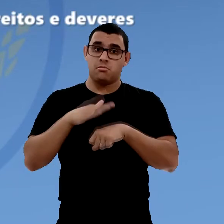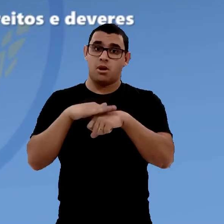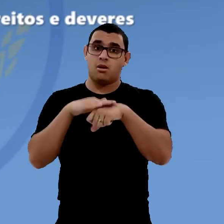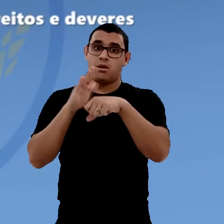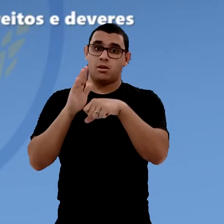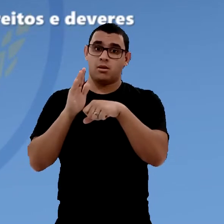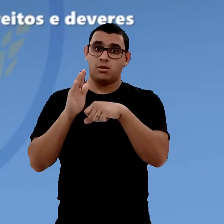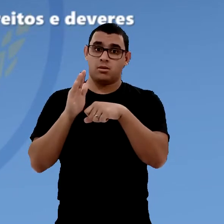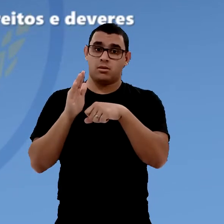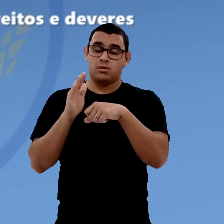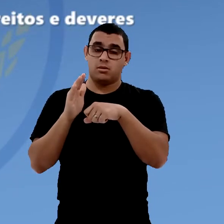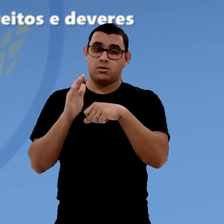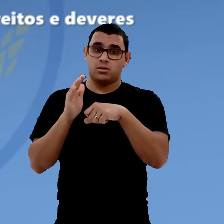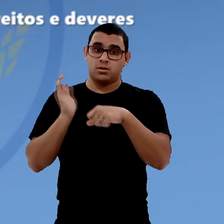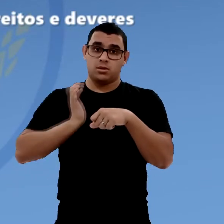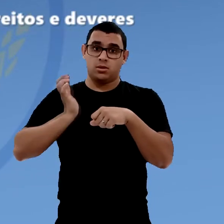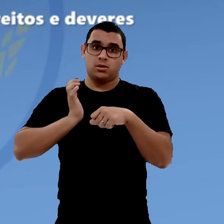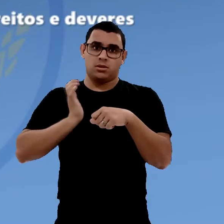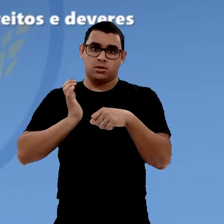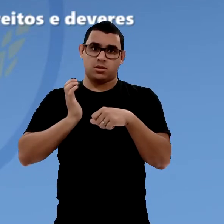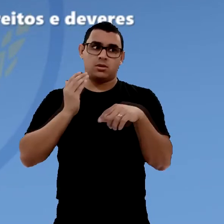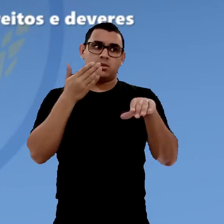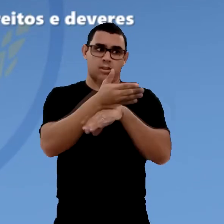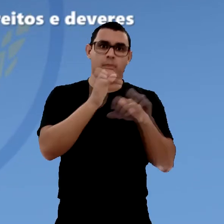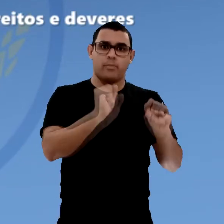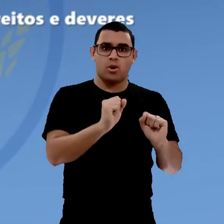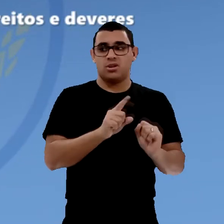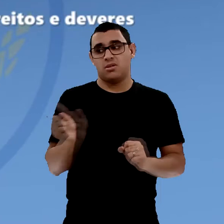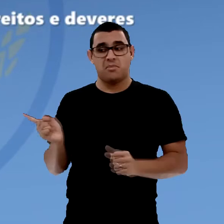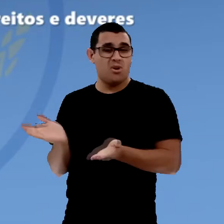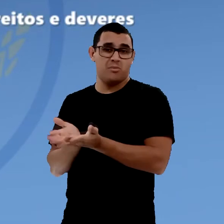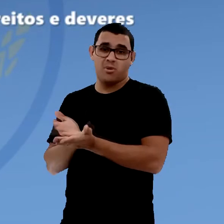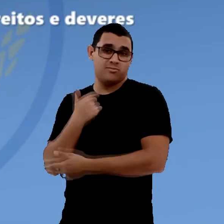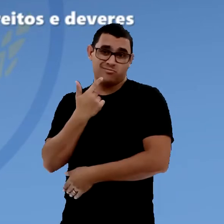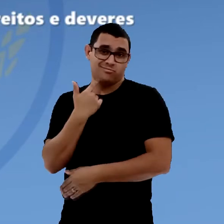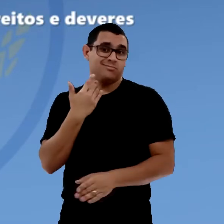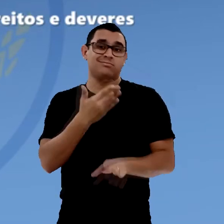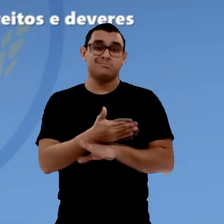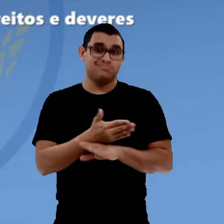mais inferior, dita inferior, não teria esse direito.